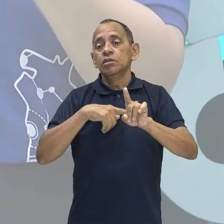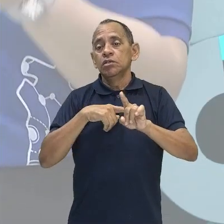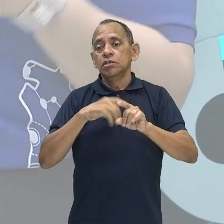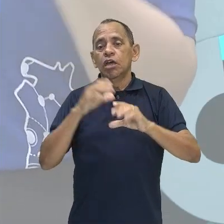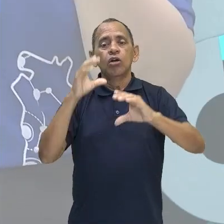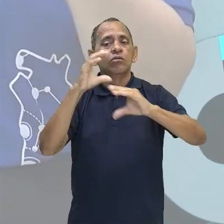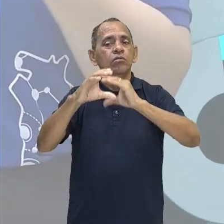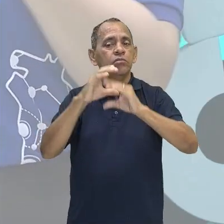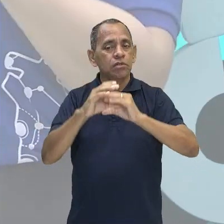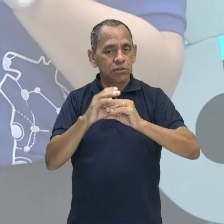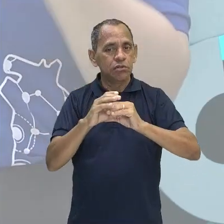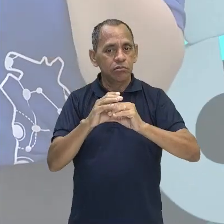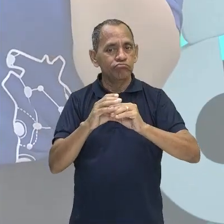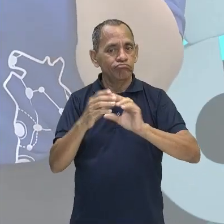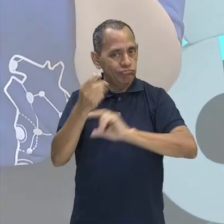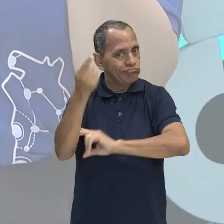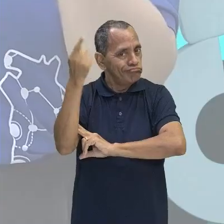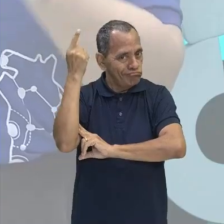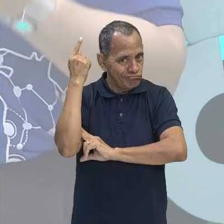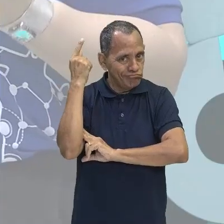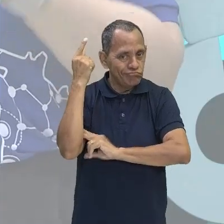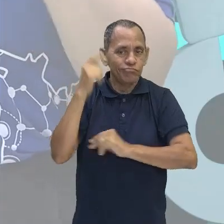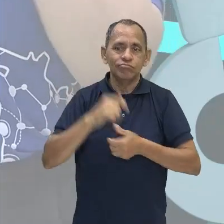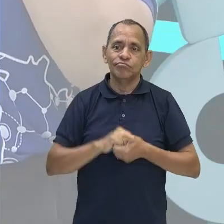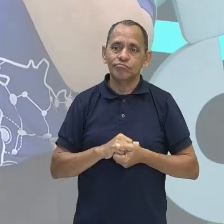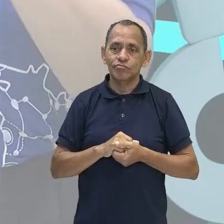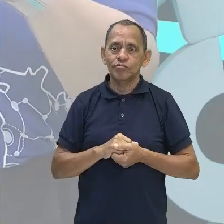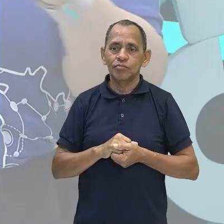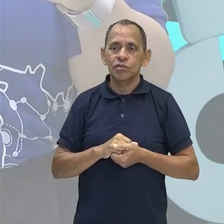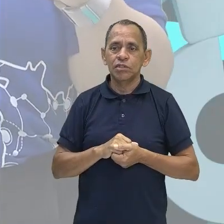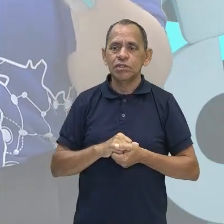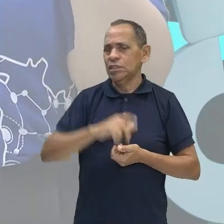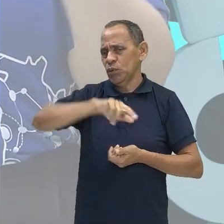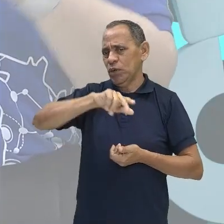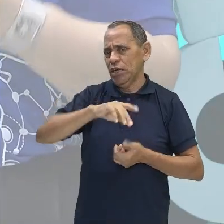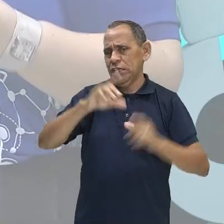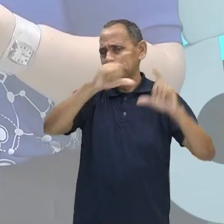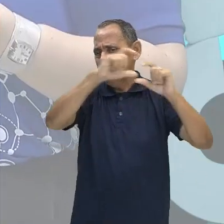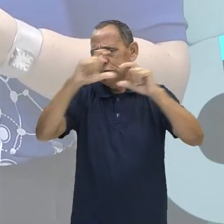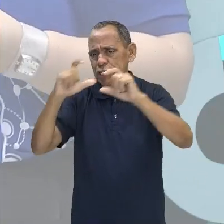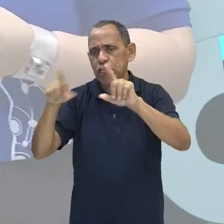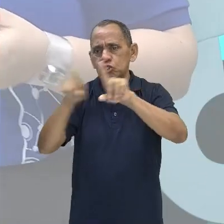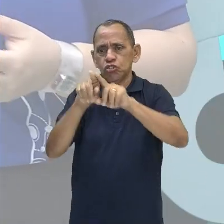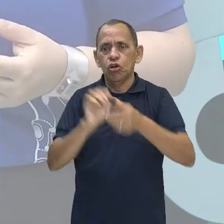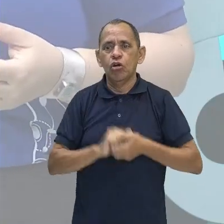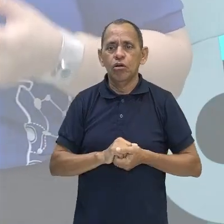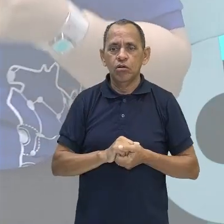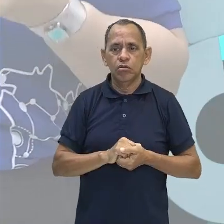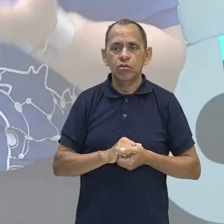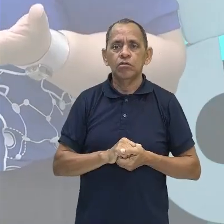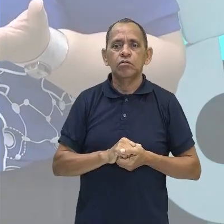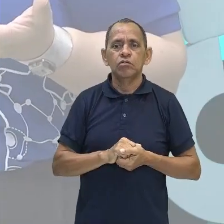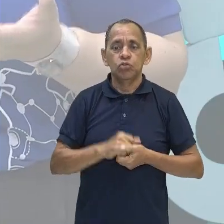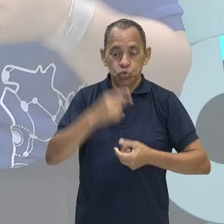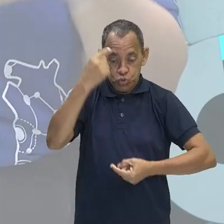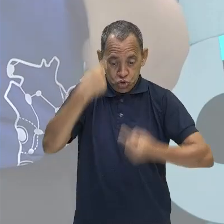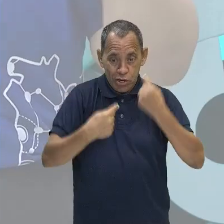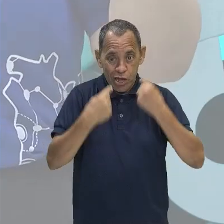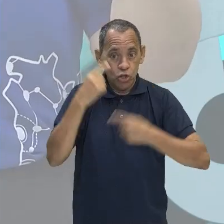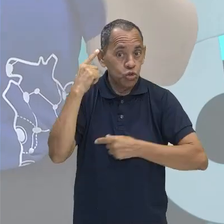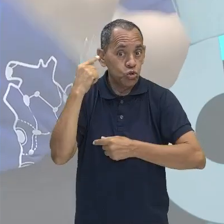ali, né? E, obviamente, não apenas desenhos animados, mas os desenhos estáticos também, os gestos, os